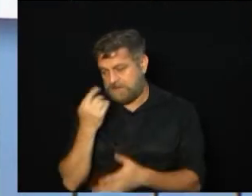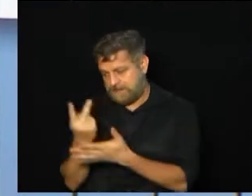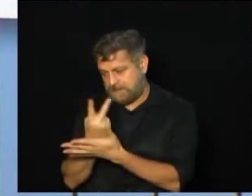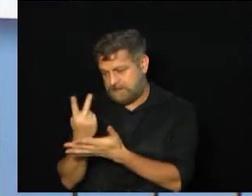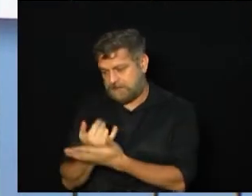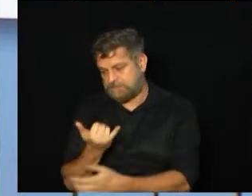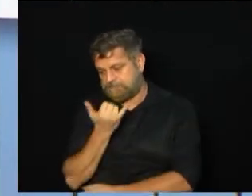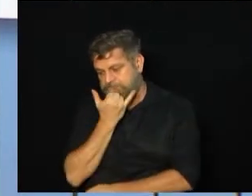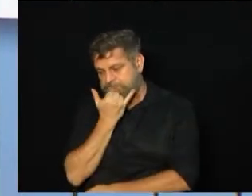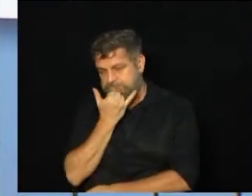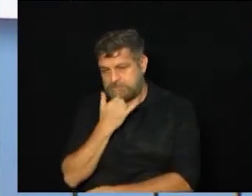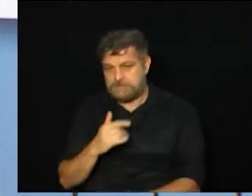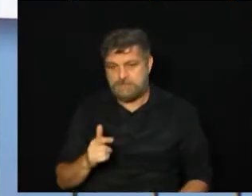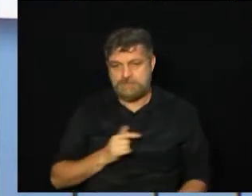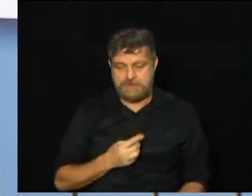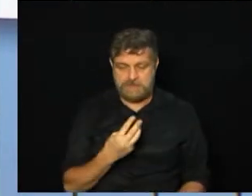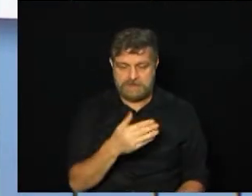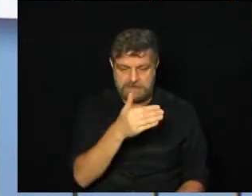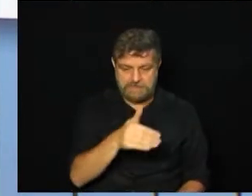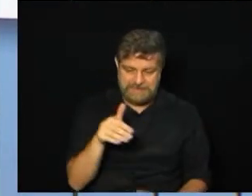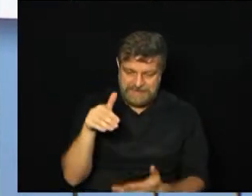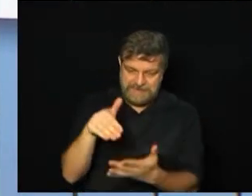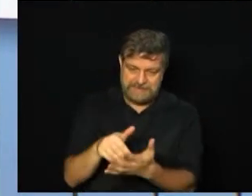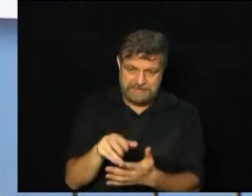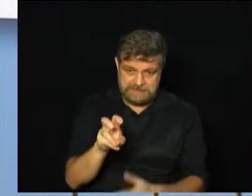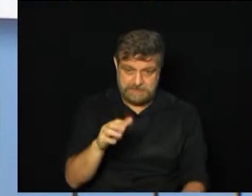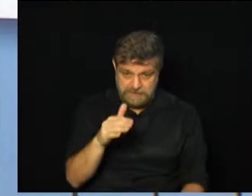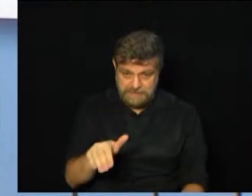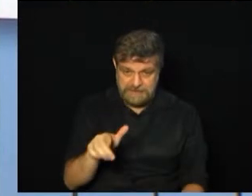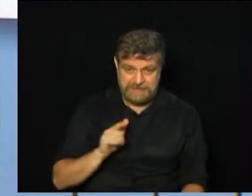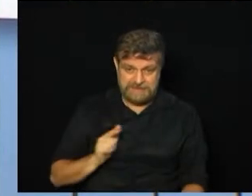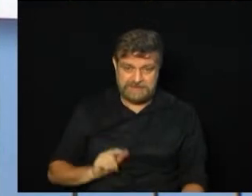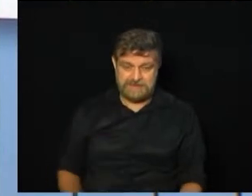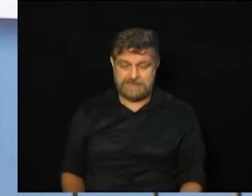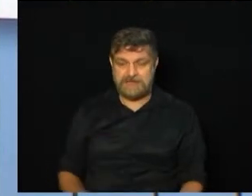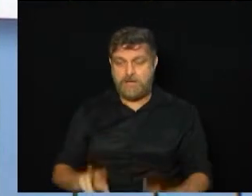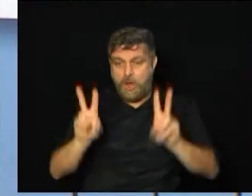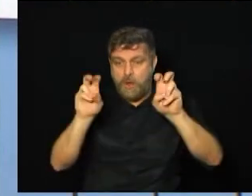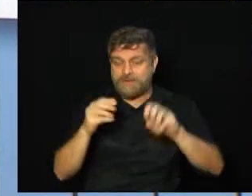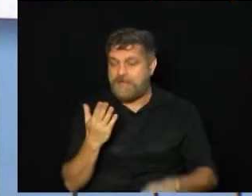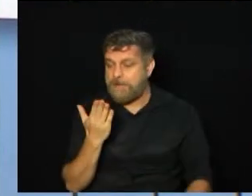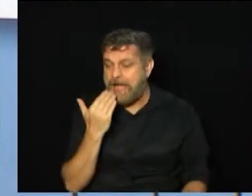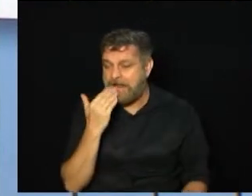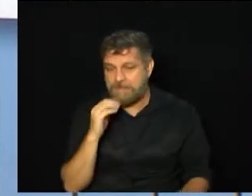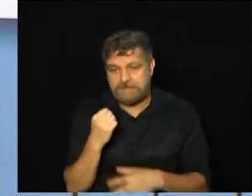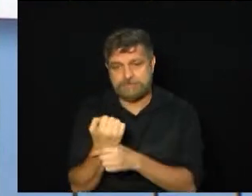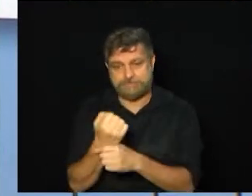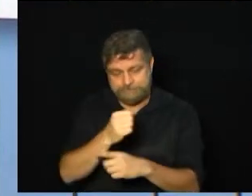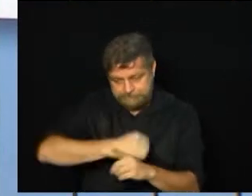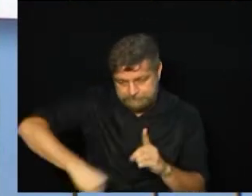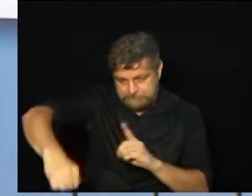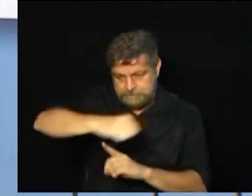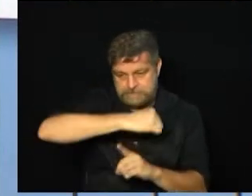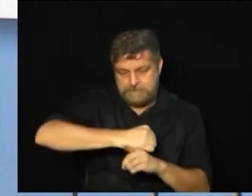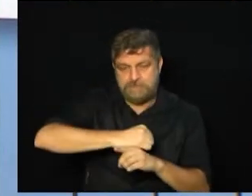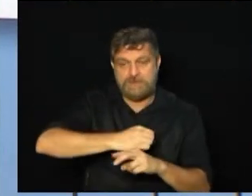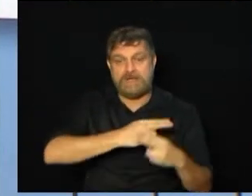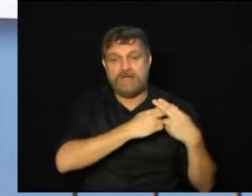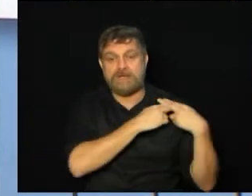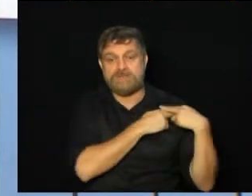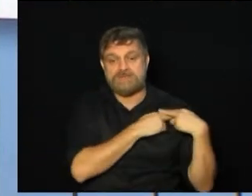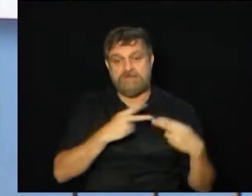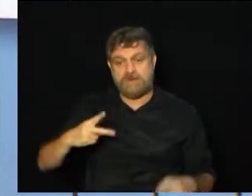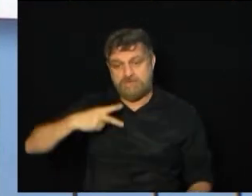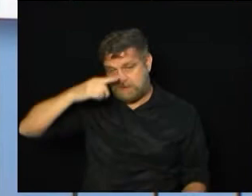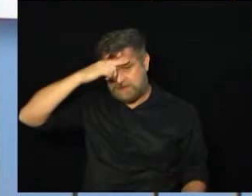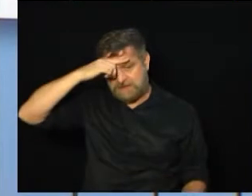aí. 3h30 da tarde, a Frente Parlamentar da Segurança Alimentar e Assistência Social, que é presidida pelo